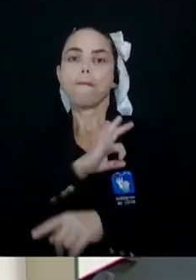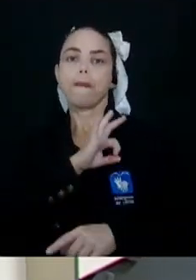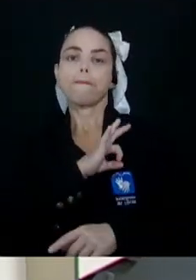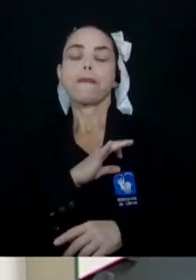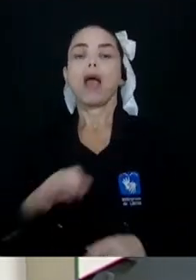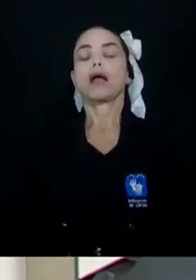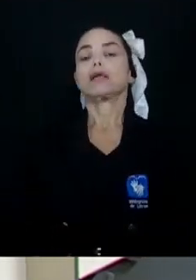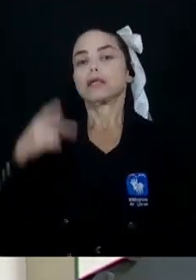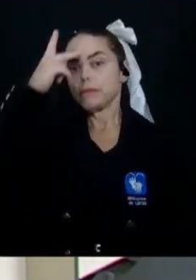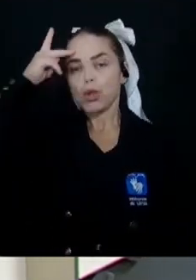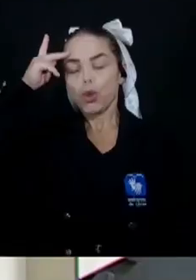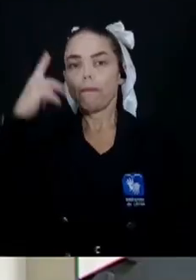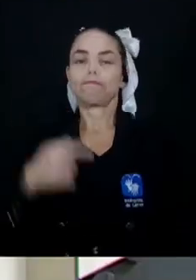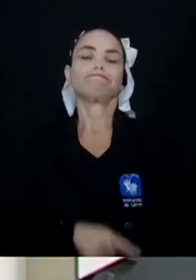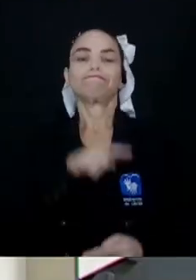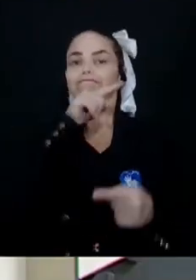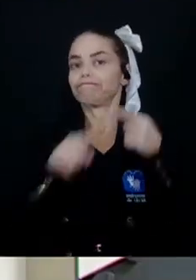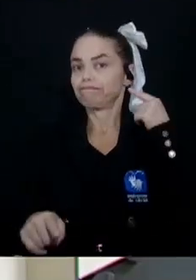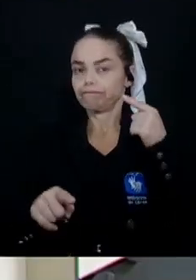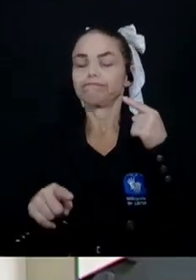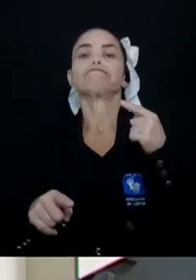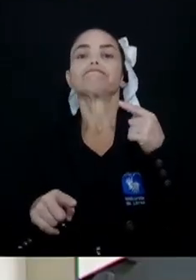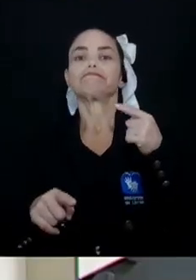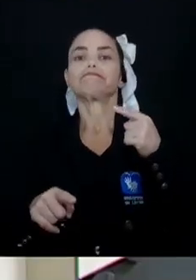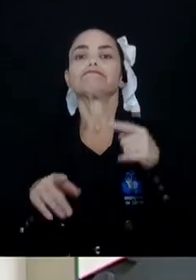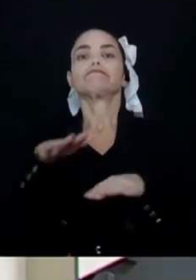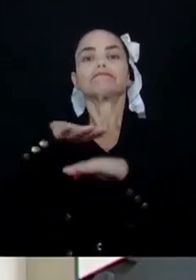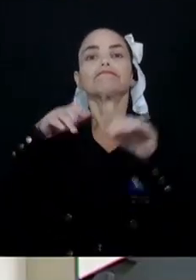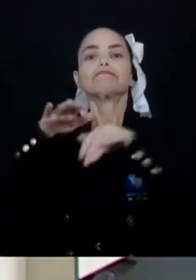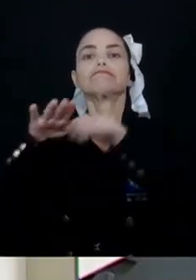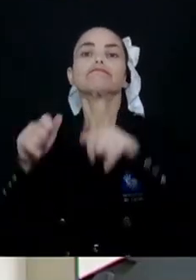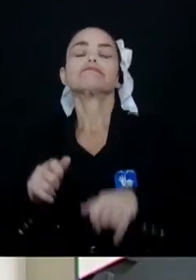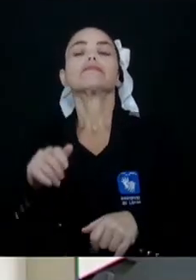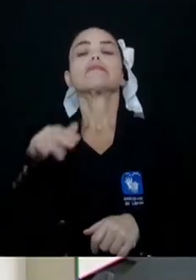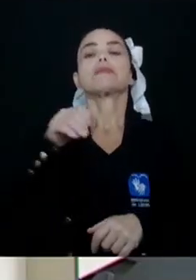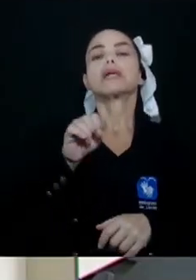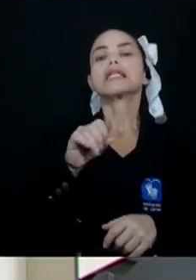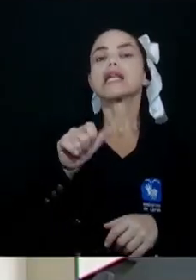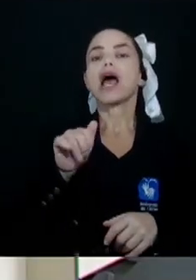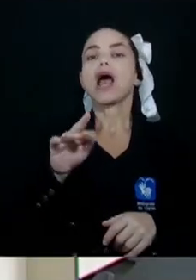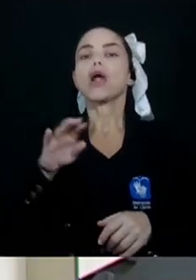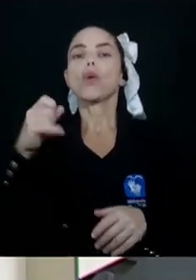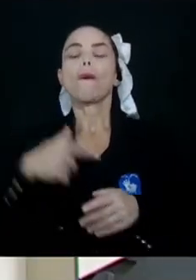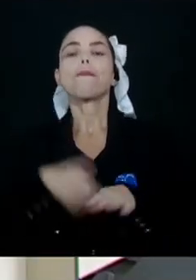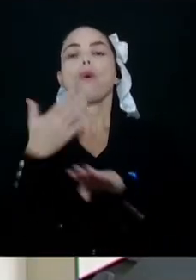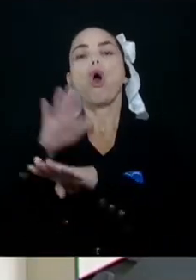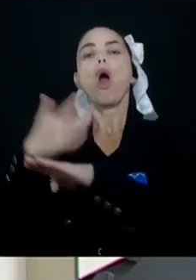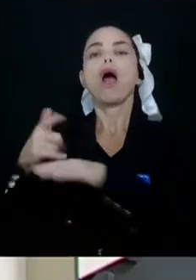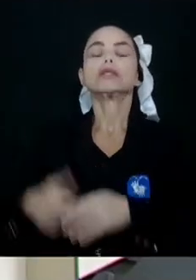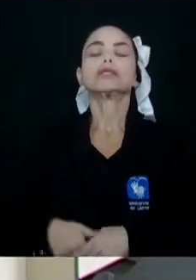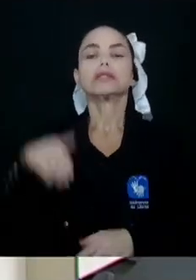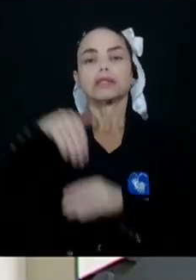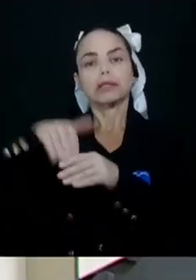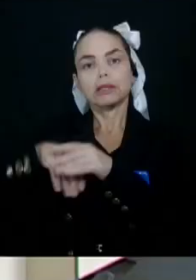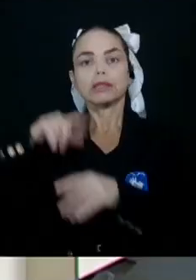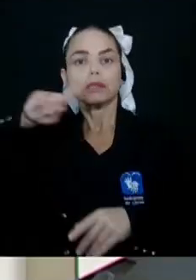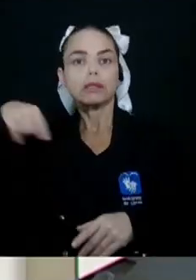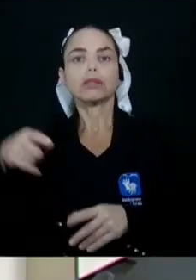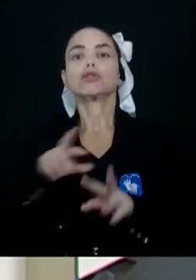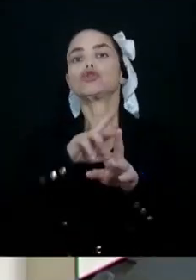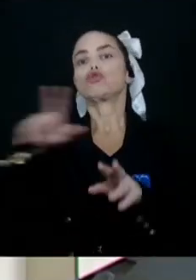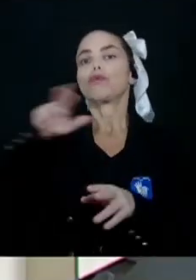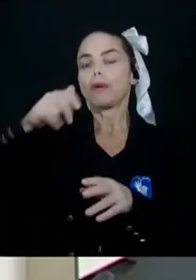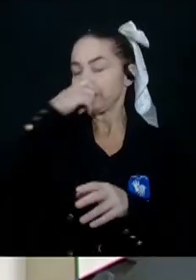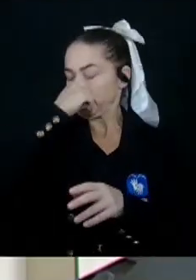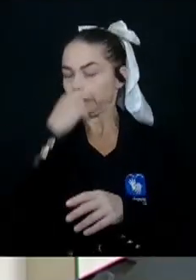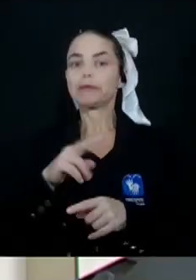estão impedidas de serem convocadas como mesárias, porque elas participam da eleição de uma outra forma, prestando a